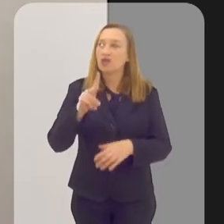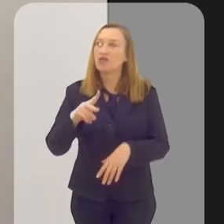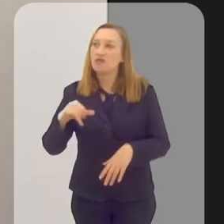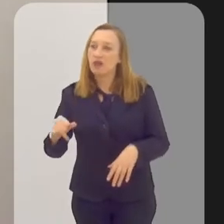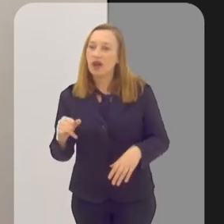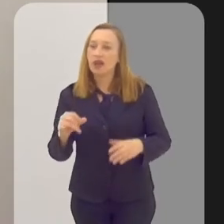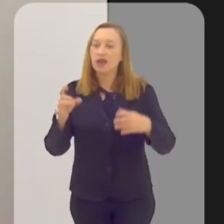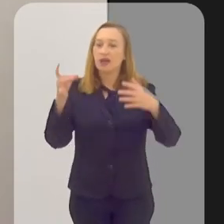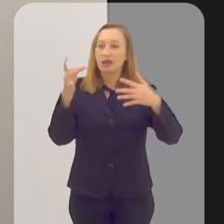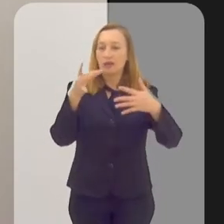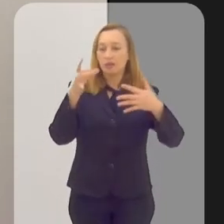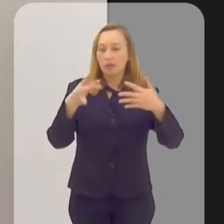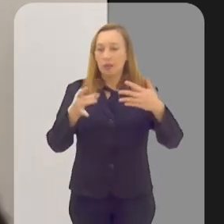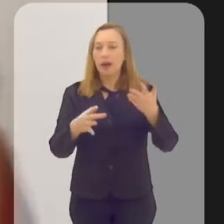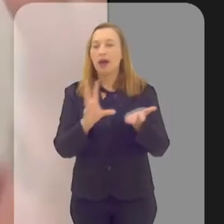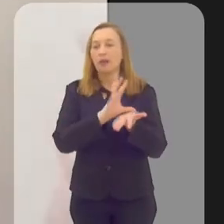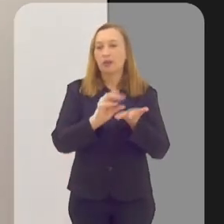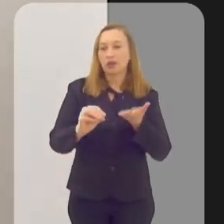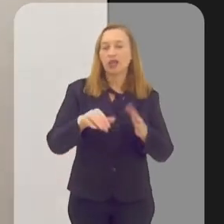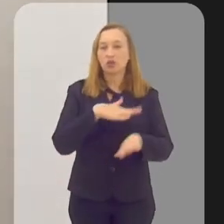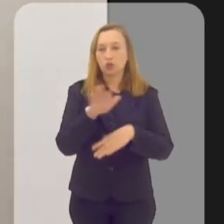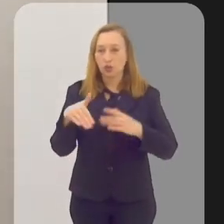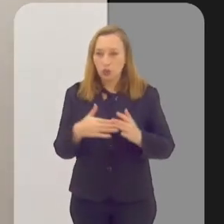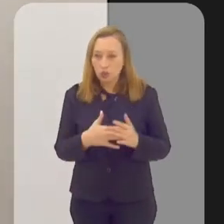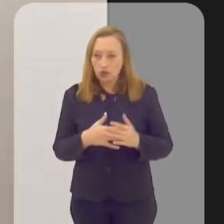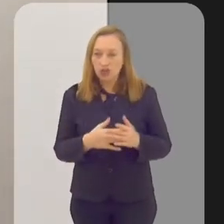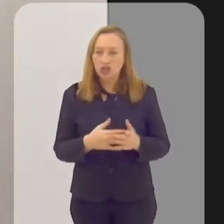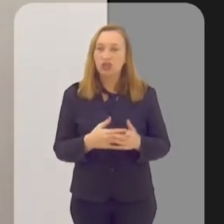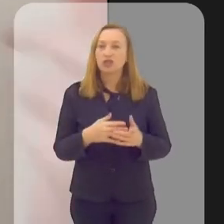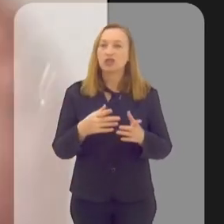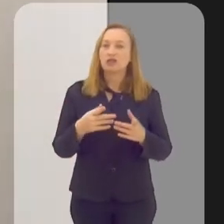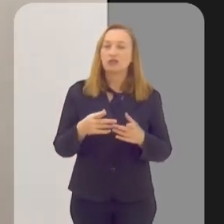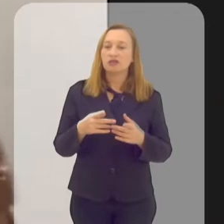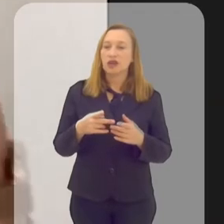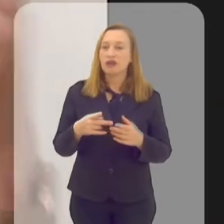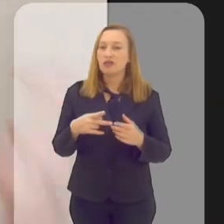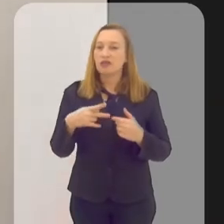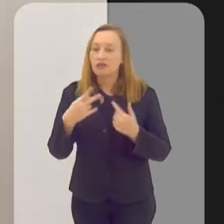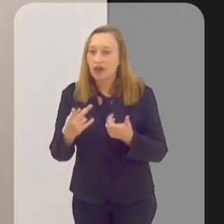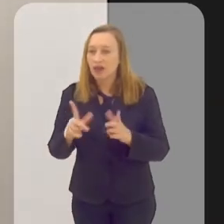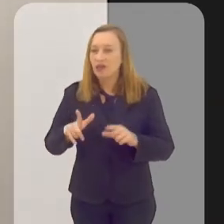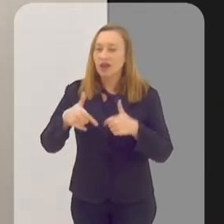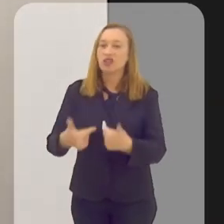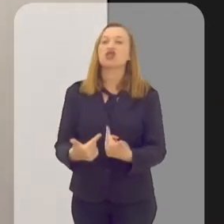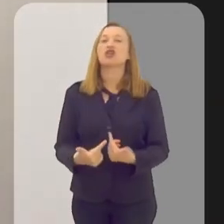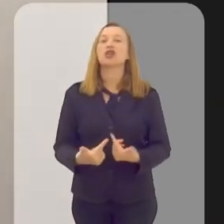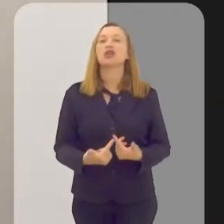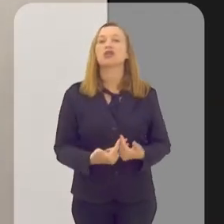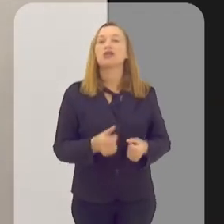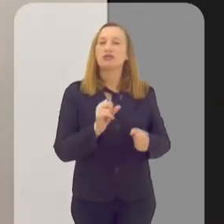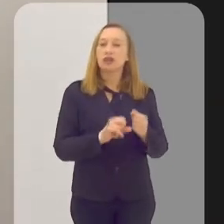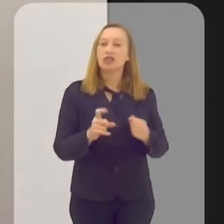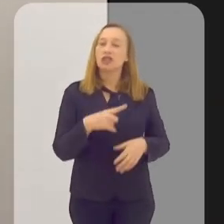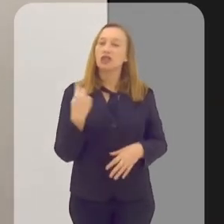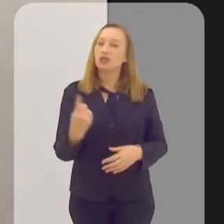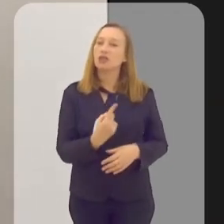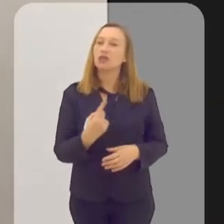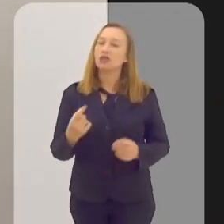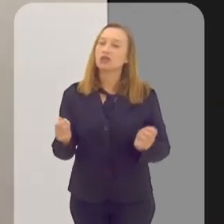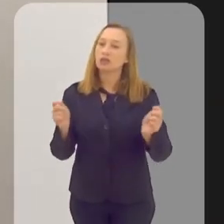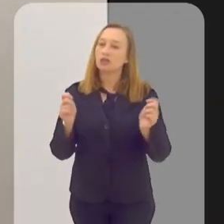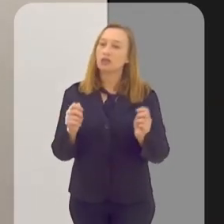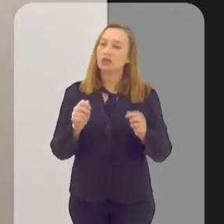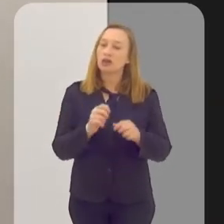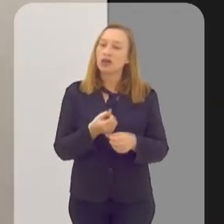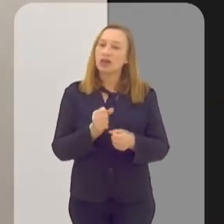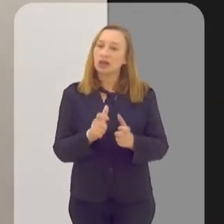um conselho que ele vai pautar os outros conselhos, né? Ele vai cutucar os outros conselhos. E isso vai fazer com que